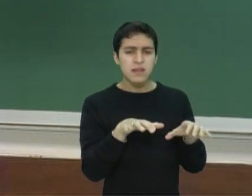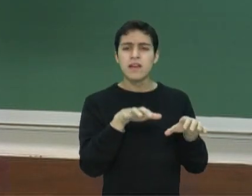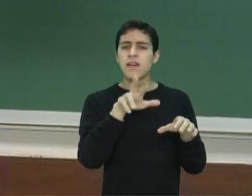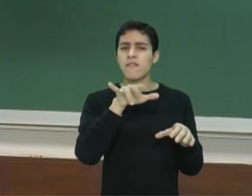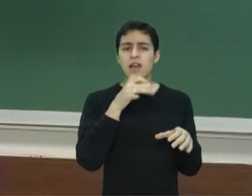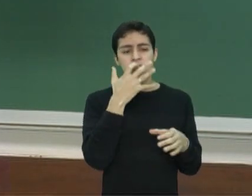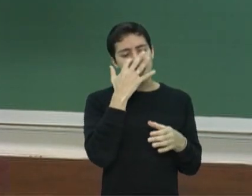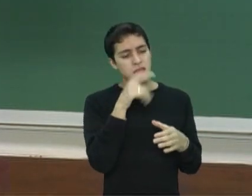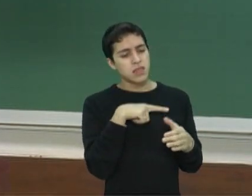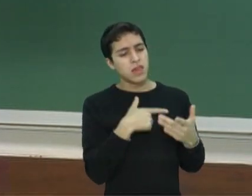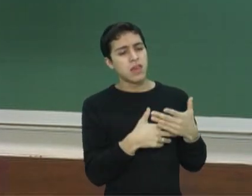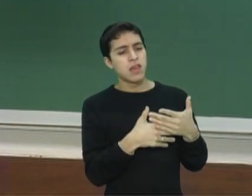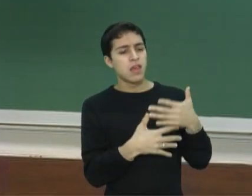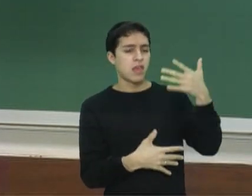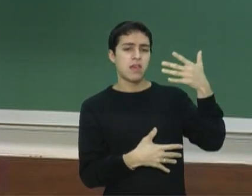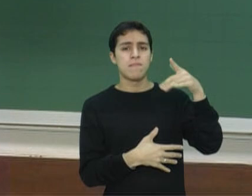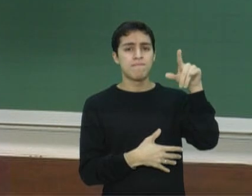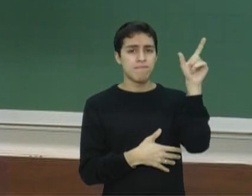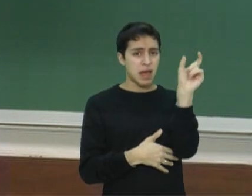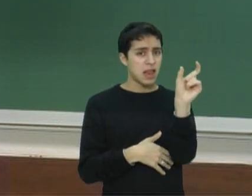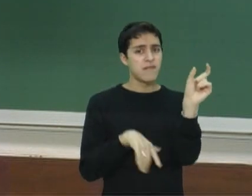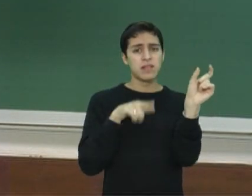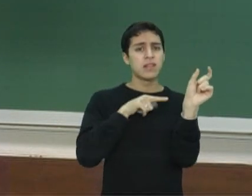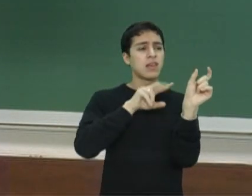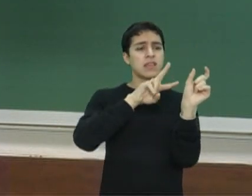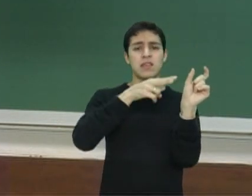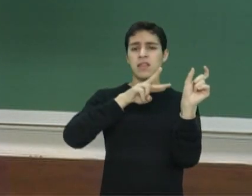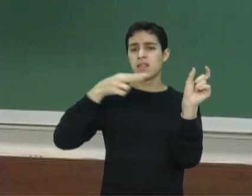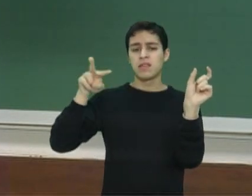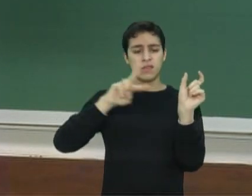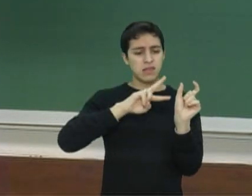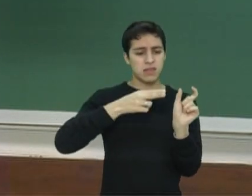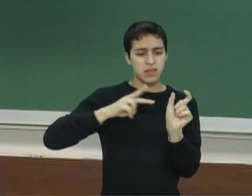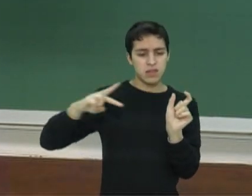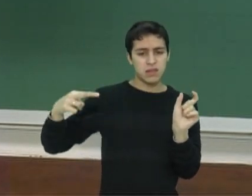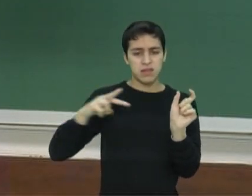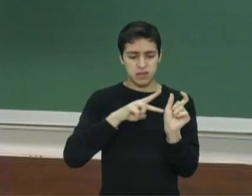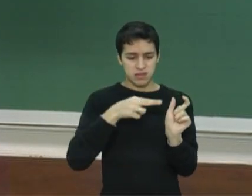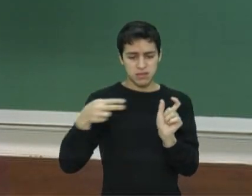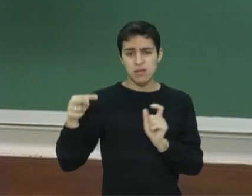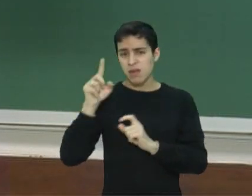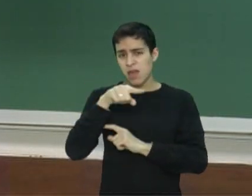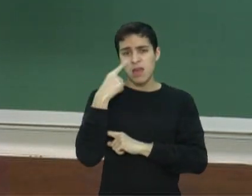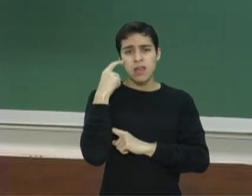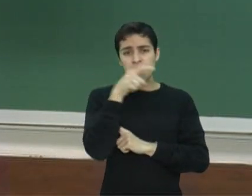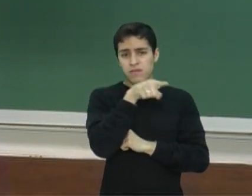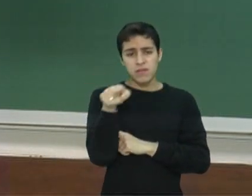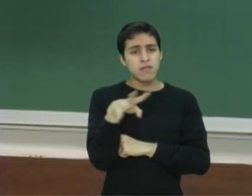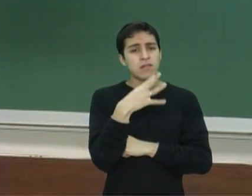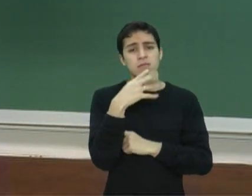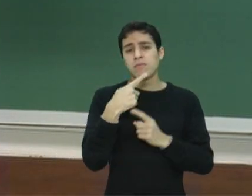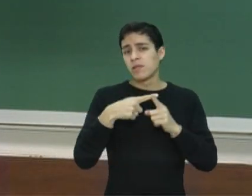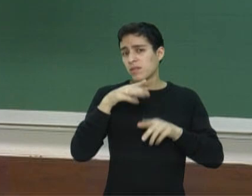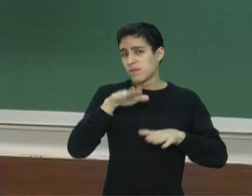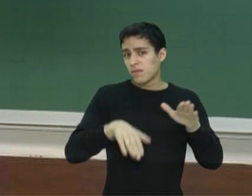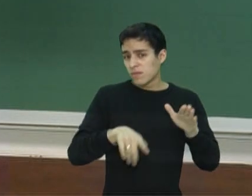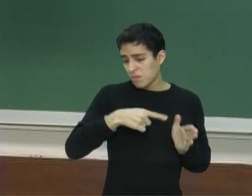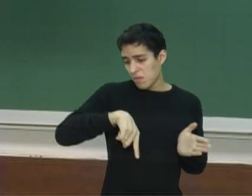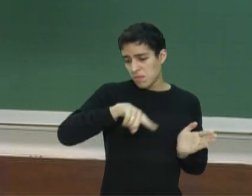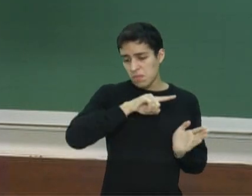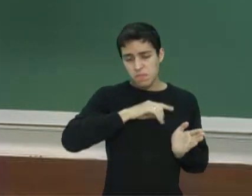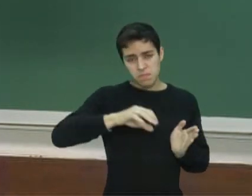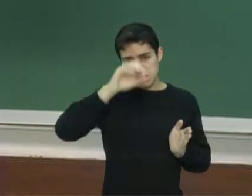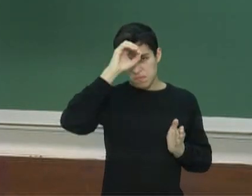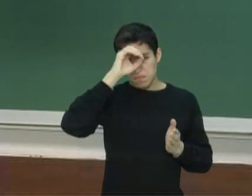ficar admirado, tá? Muitas delas nós não conhecemos e é interessante pesquisar para tomar conhecimento. Ó,